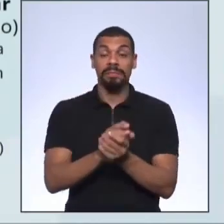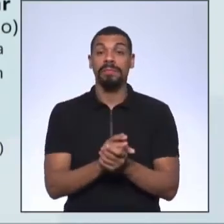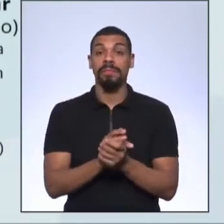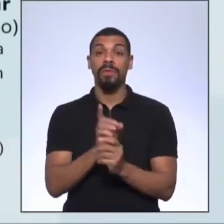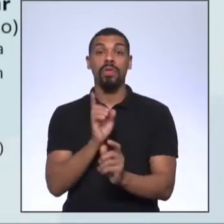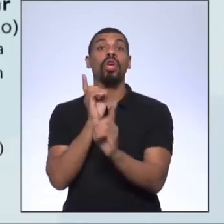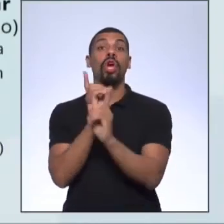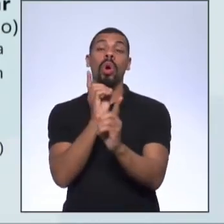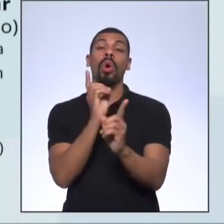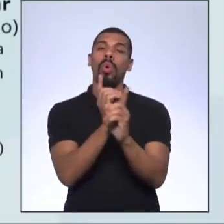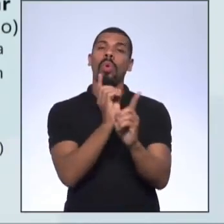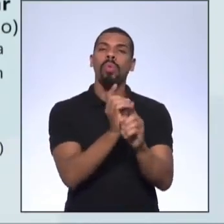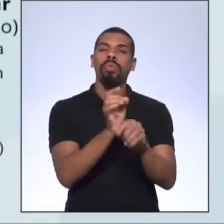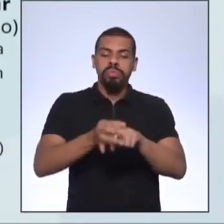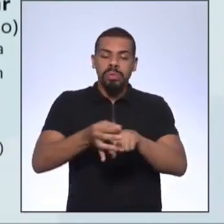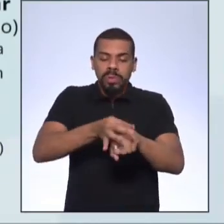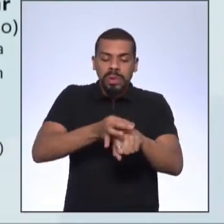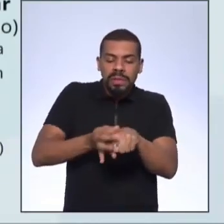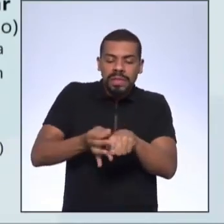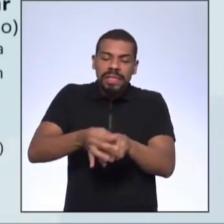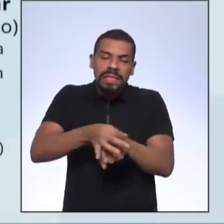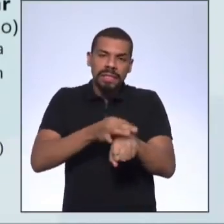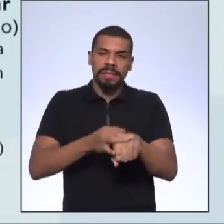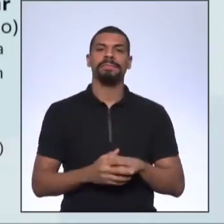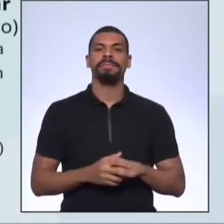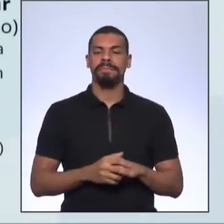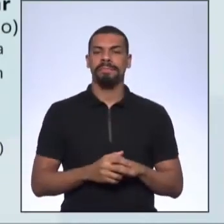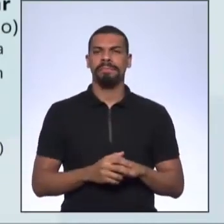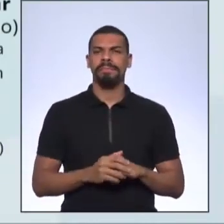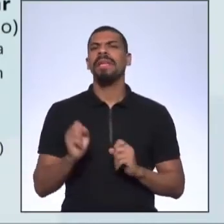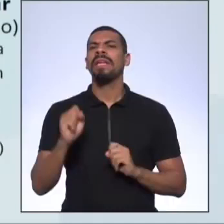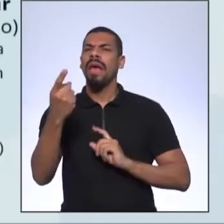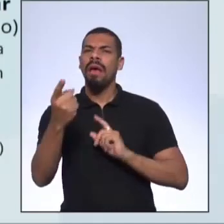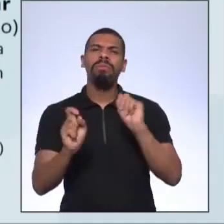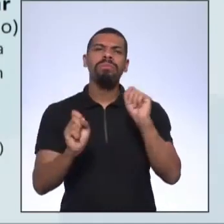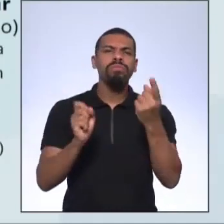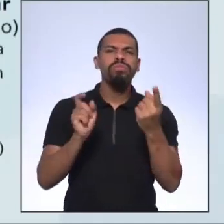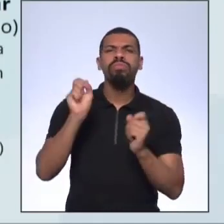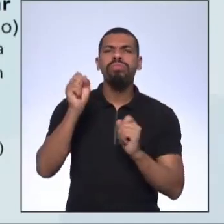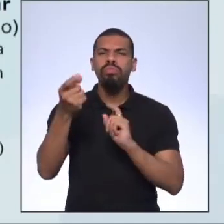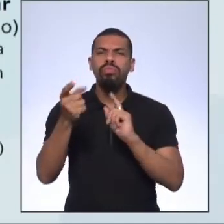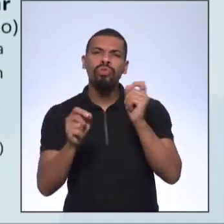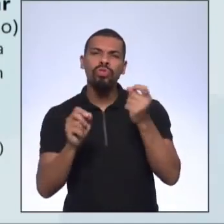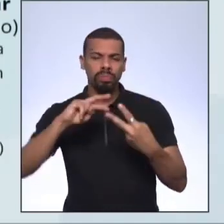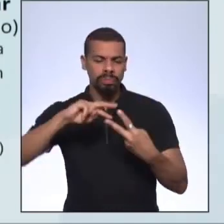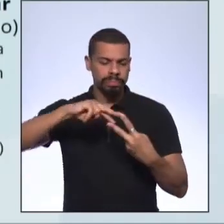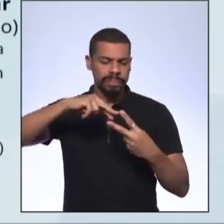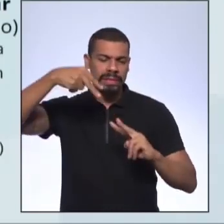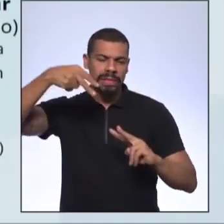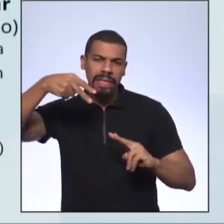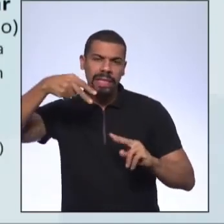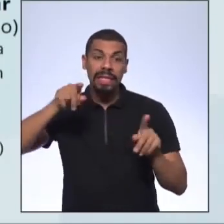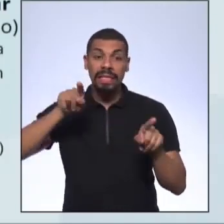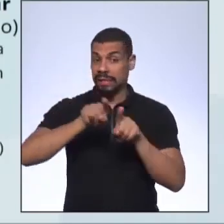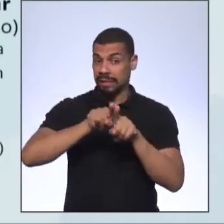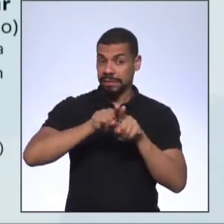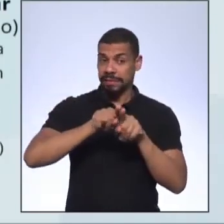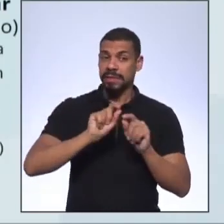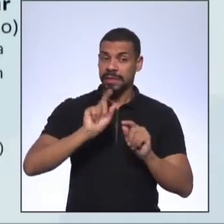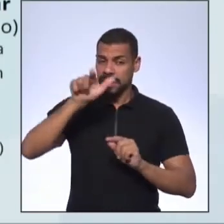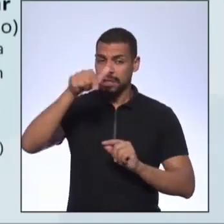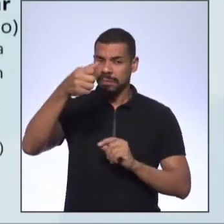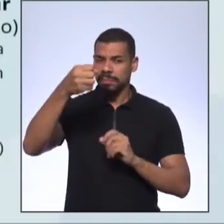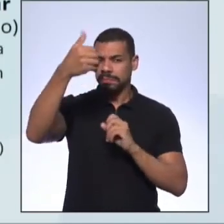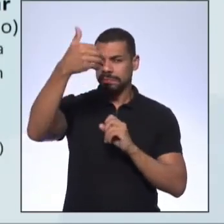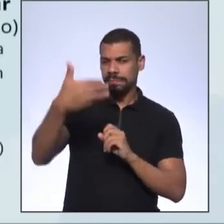seres eucariontes, tá? Aí a gente também tem alguns fragmentos ali de DNA circular, que a gente chama de plasmídios, que a gente vai ver